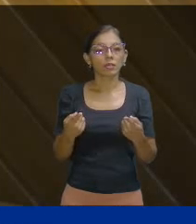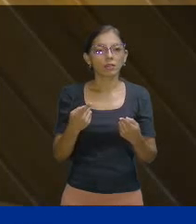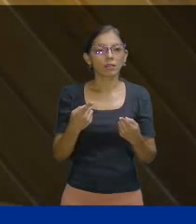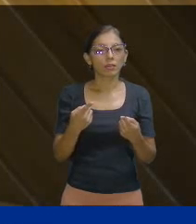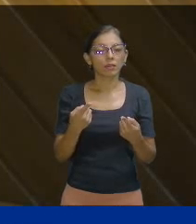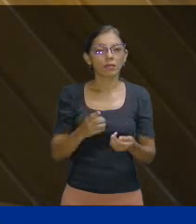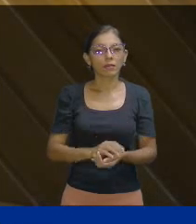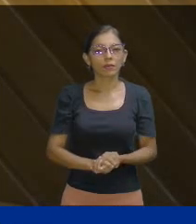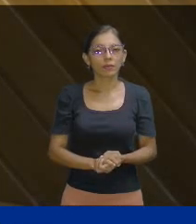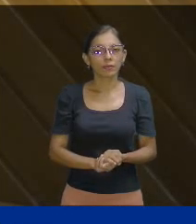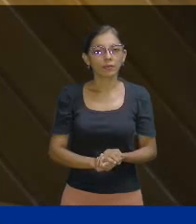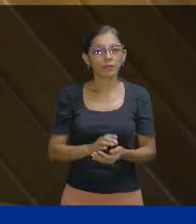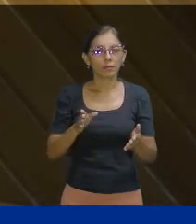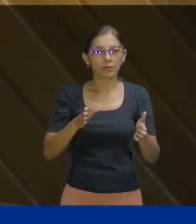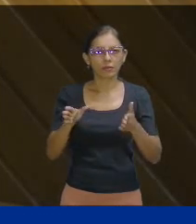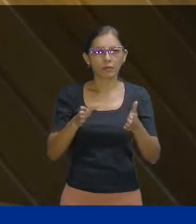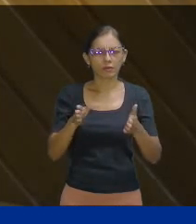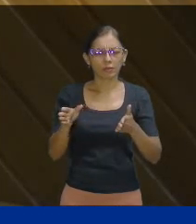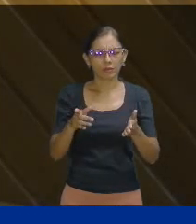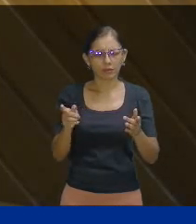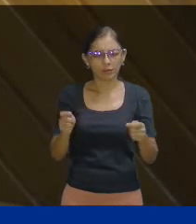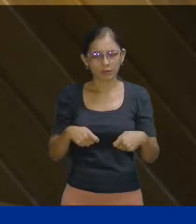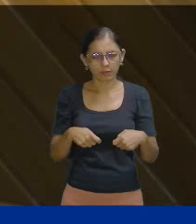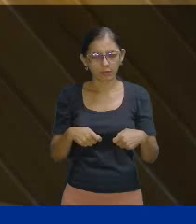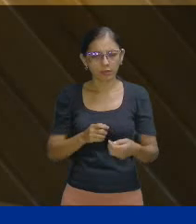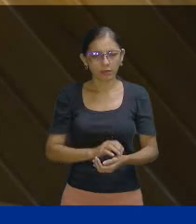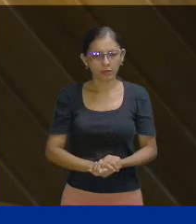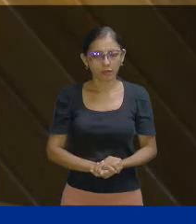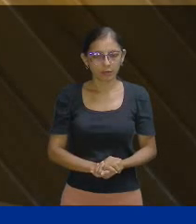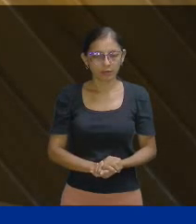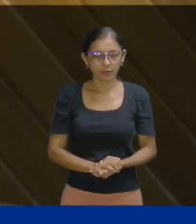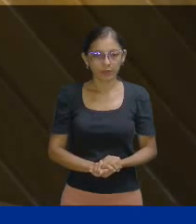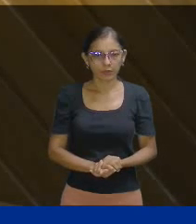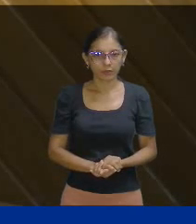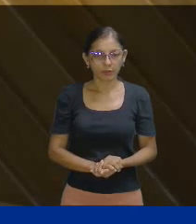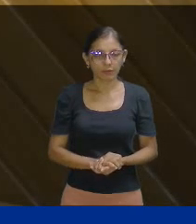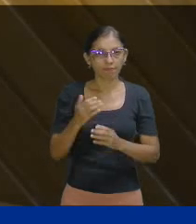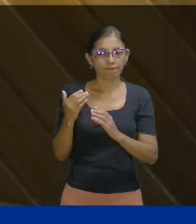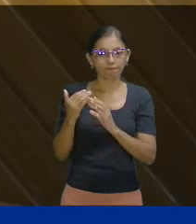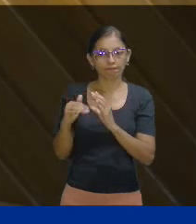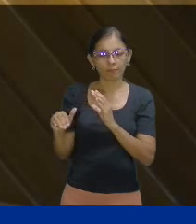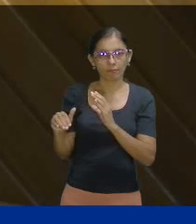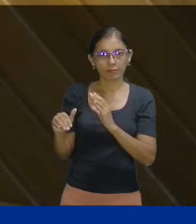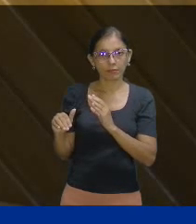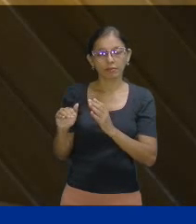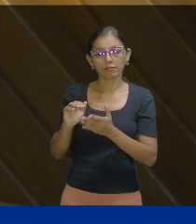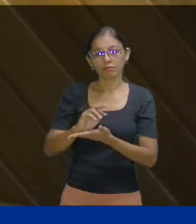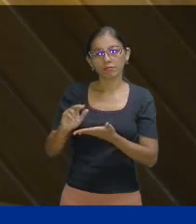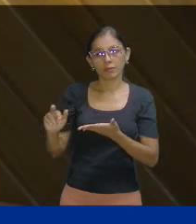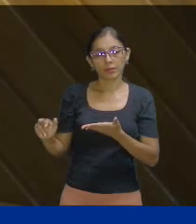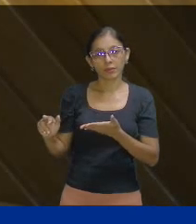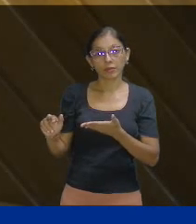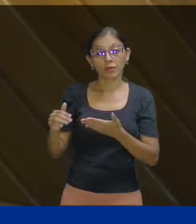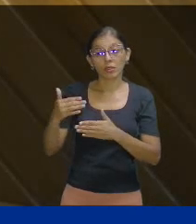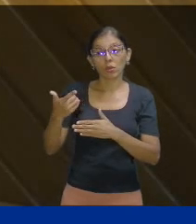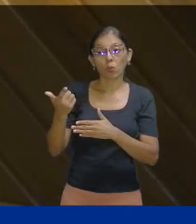penteados para o lado esquerdo. Usa óculos de armação escura, nariz afilado, barba escanoada,